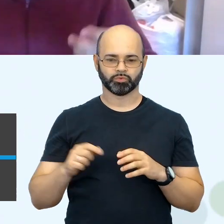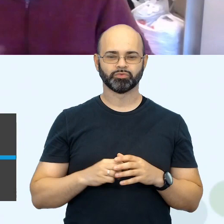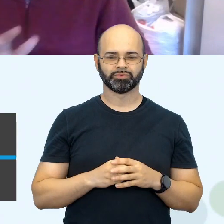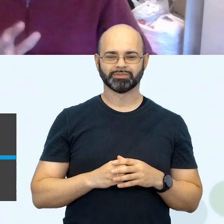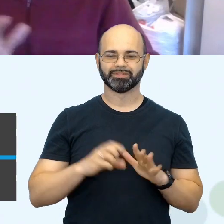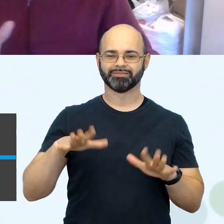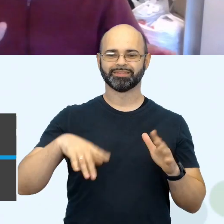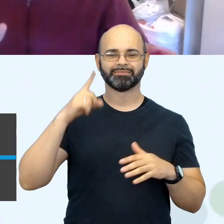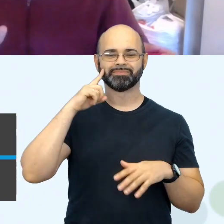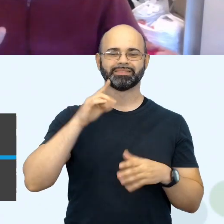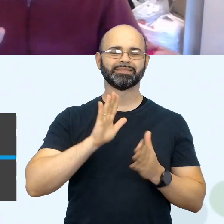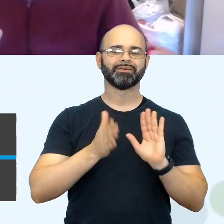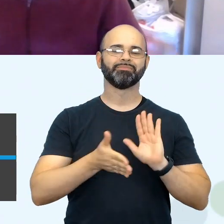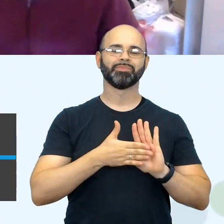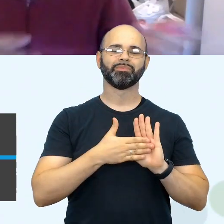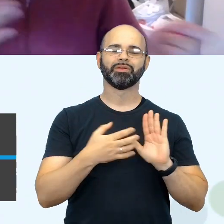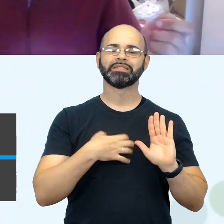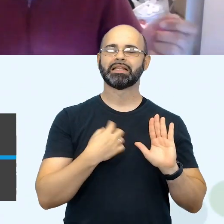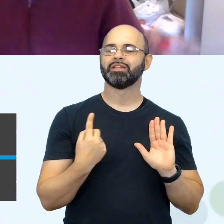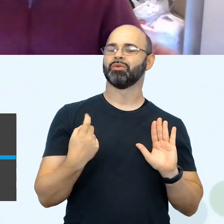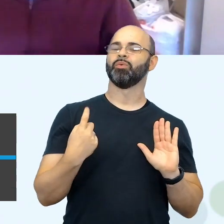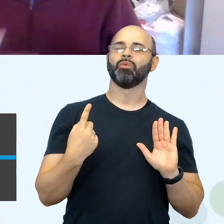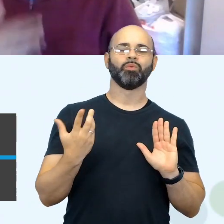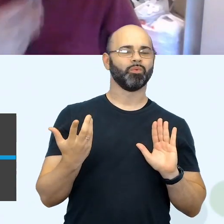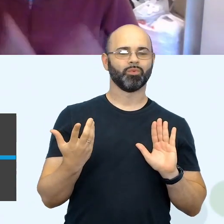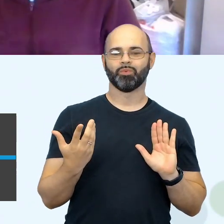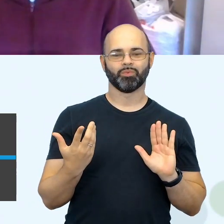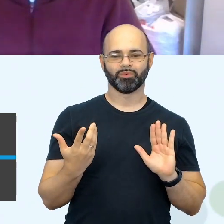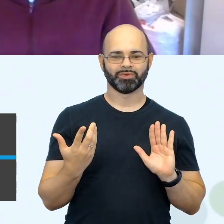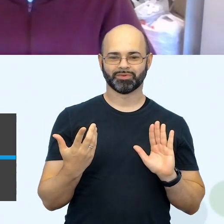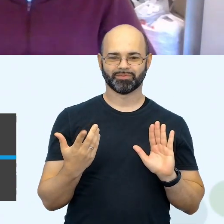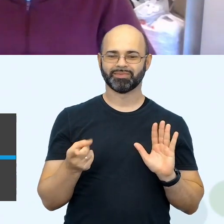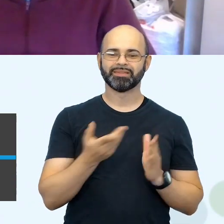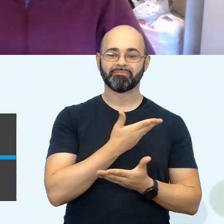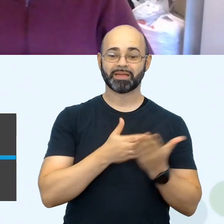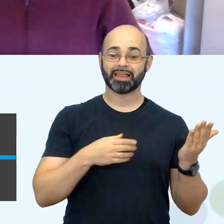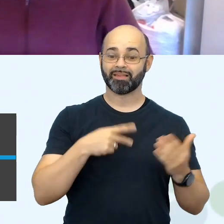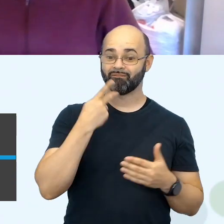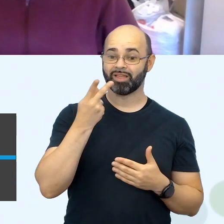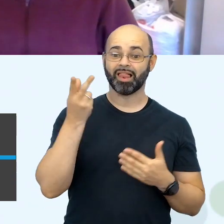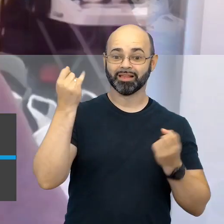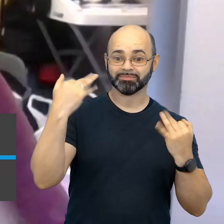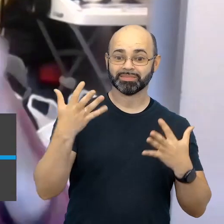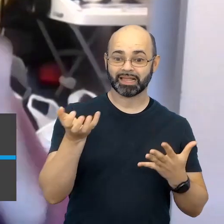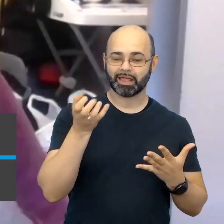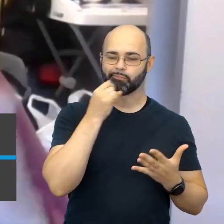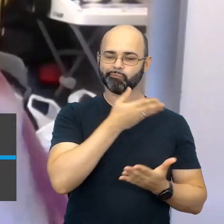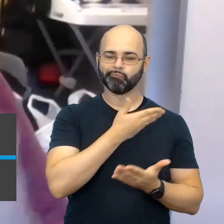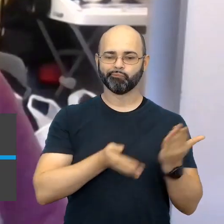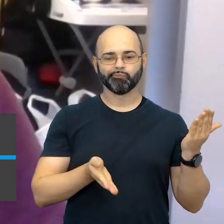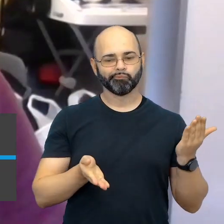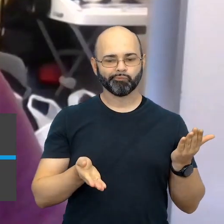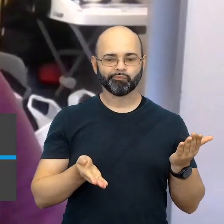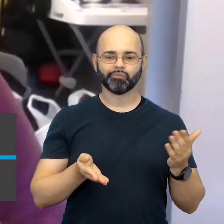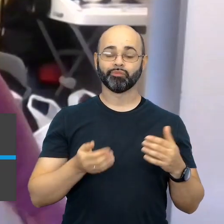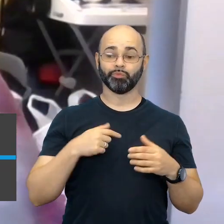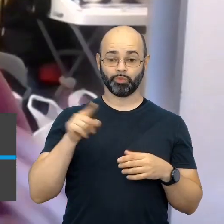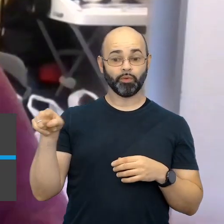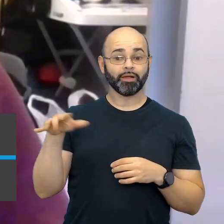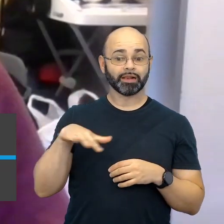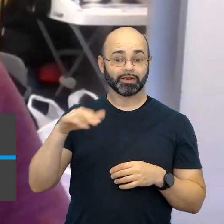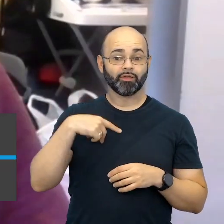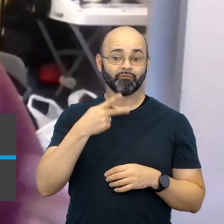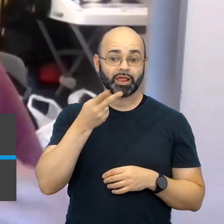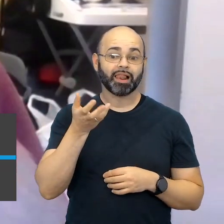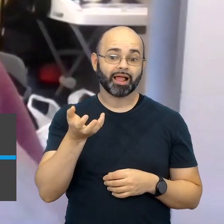proposta e às vezes perder o que você quer falar, ou você está muito envolvido no que você quer falar, mas acaba